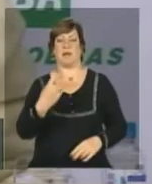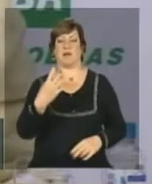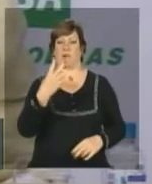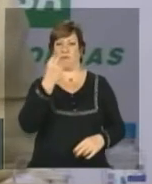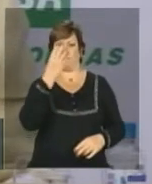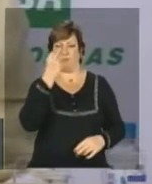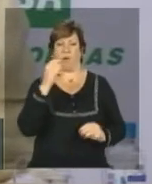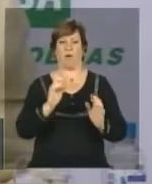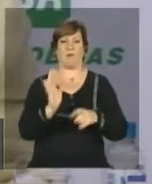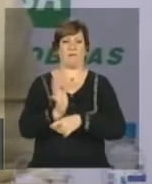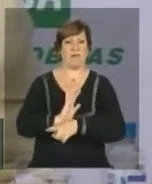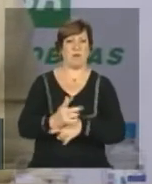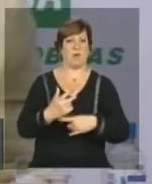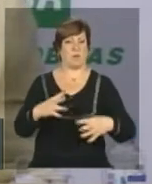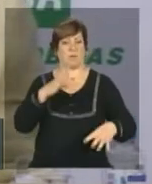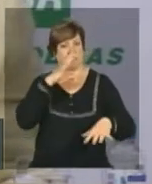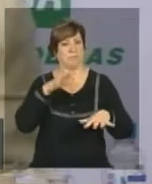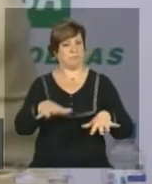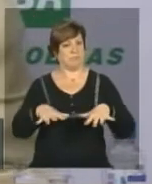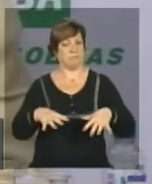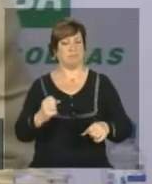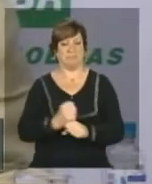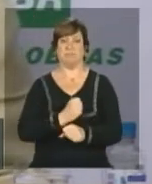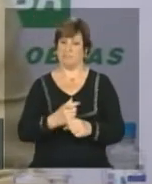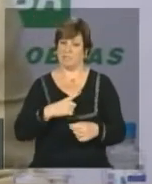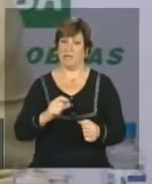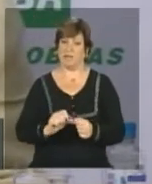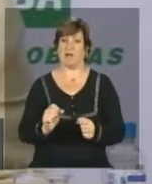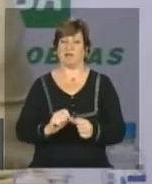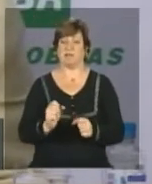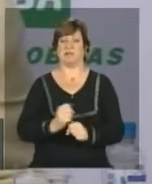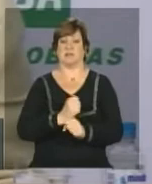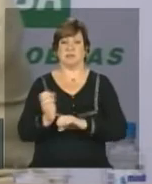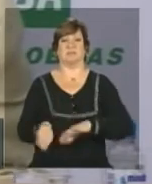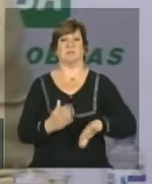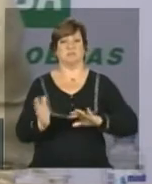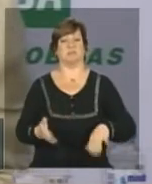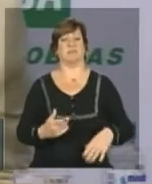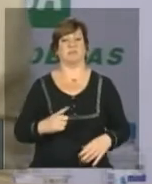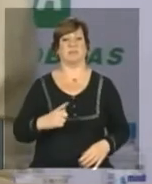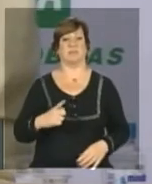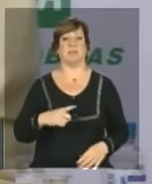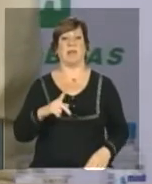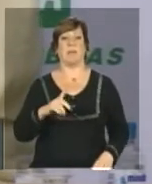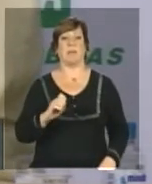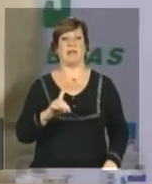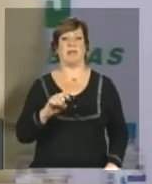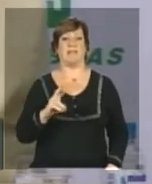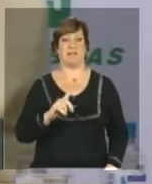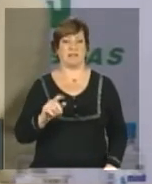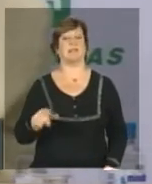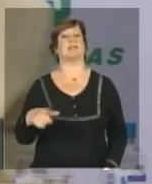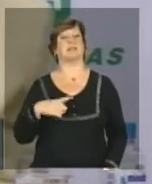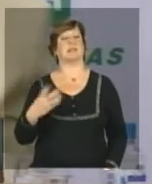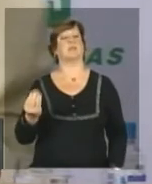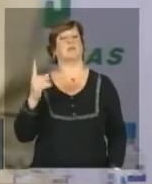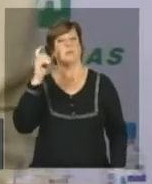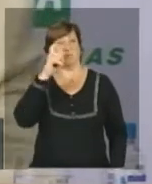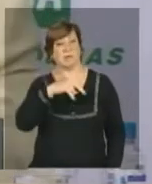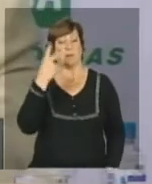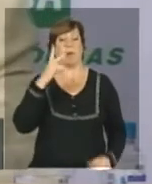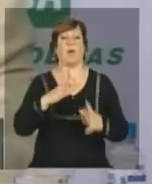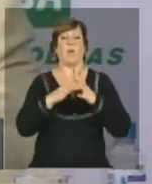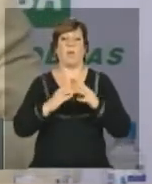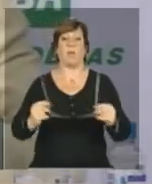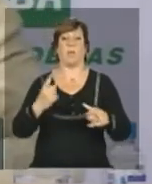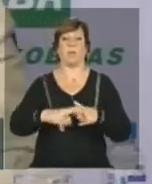incrível. Olha, nós estamos fazendo a refinaria. A PDVSA tem tido dificuldades para